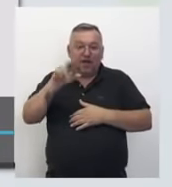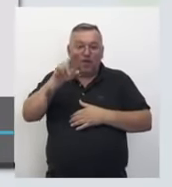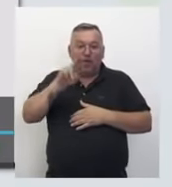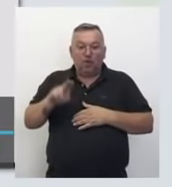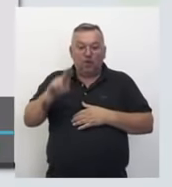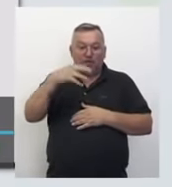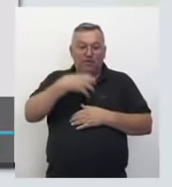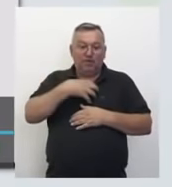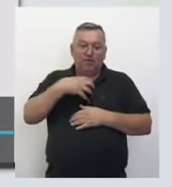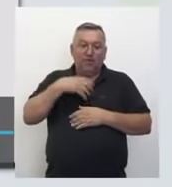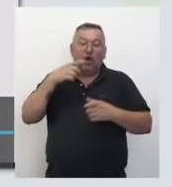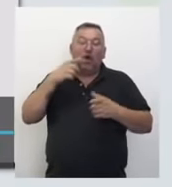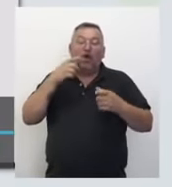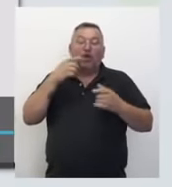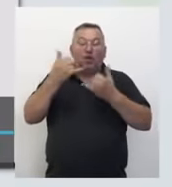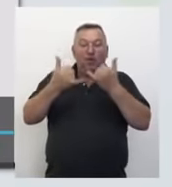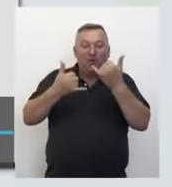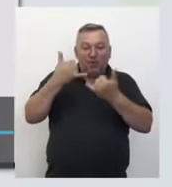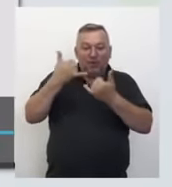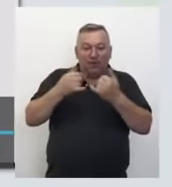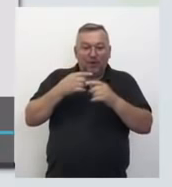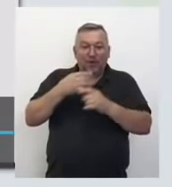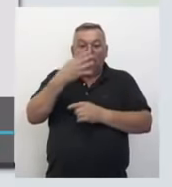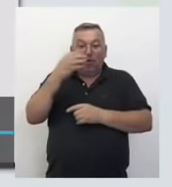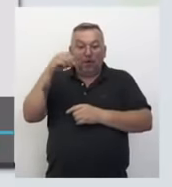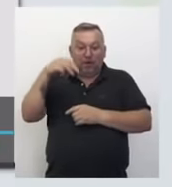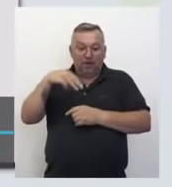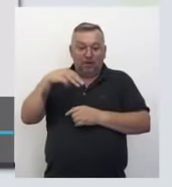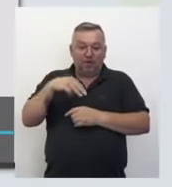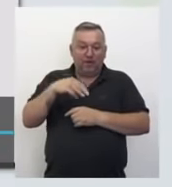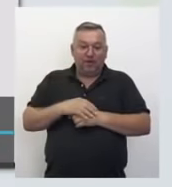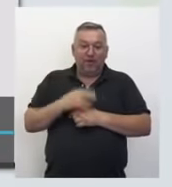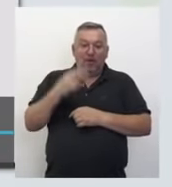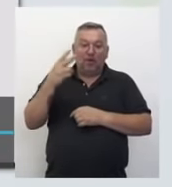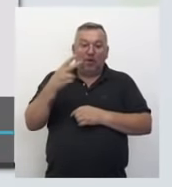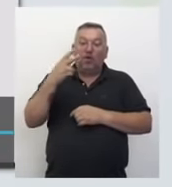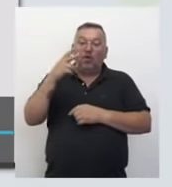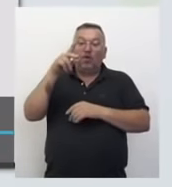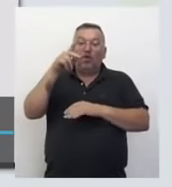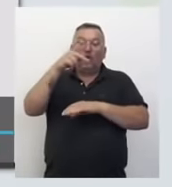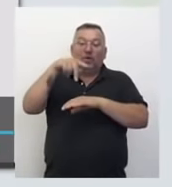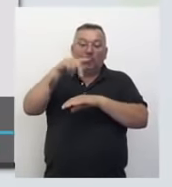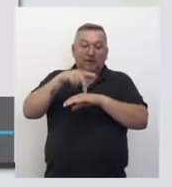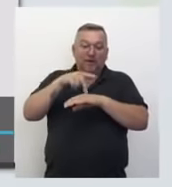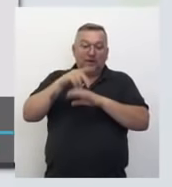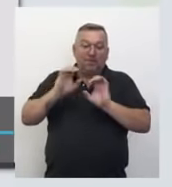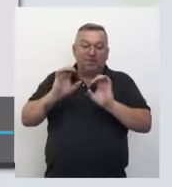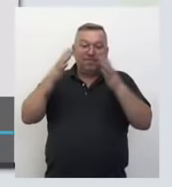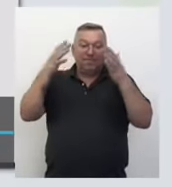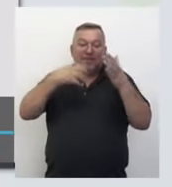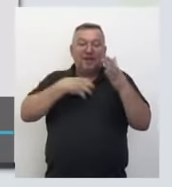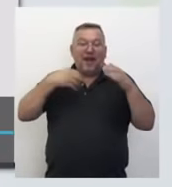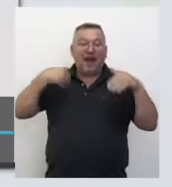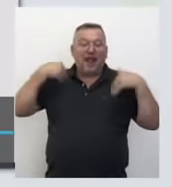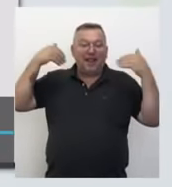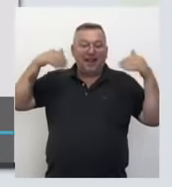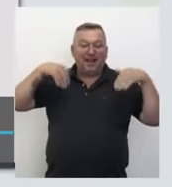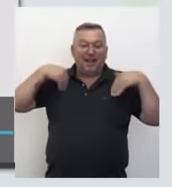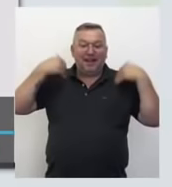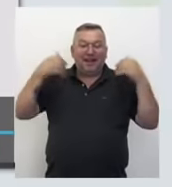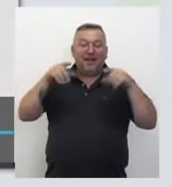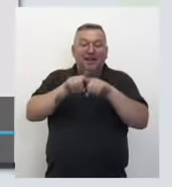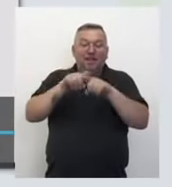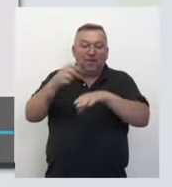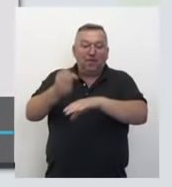de forma lúdica e durante 40 minutos os dois países em um evento cheio de alegria, emoção